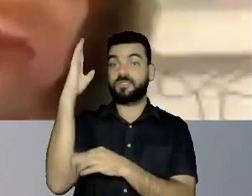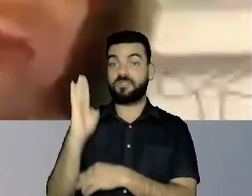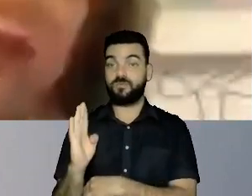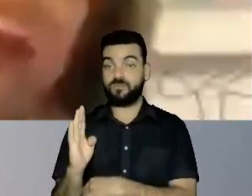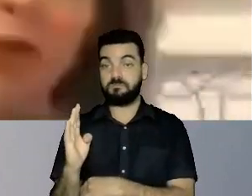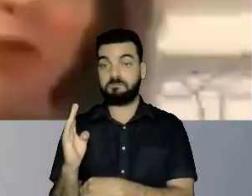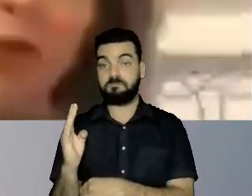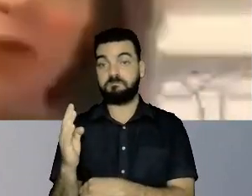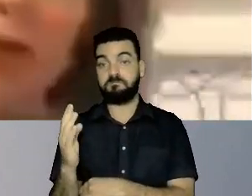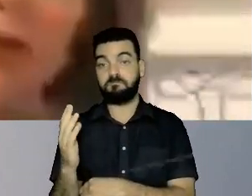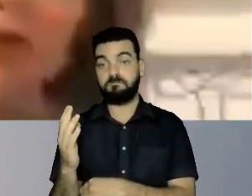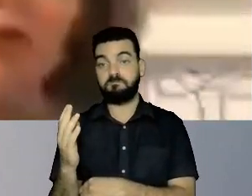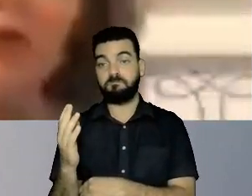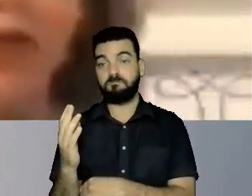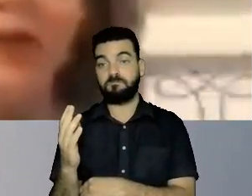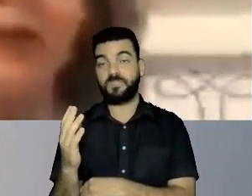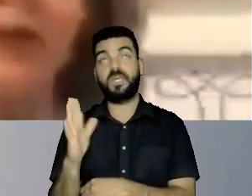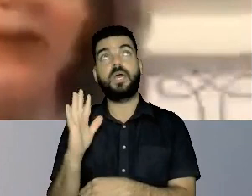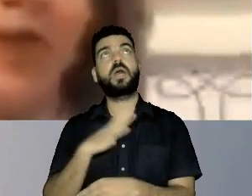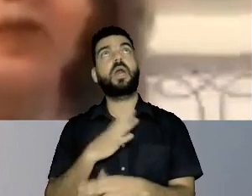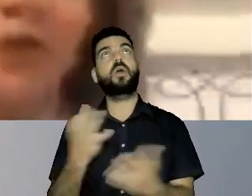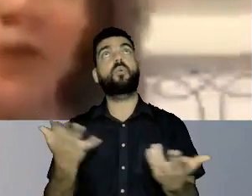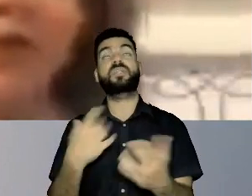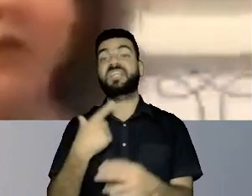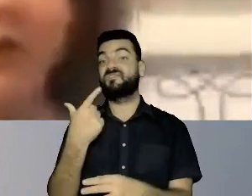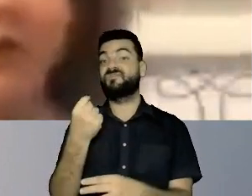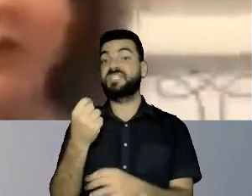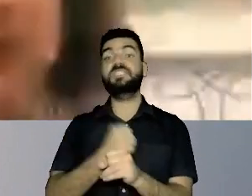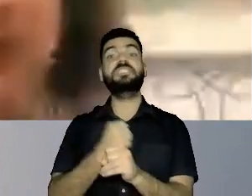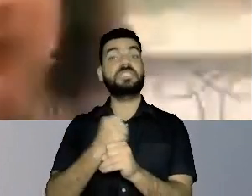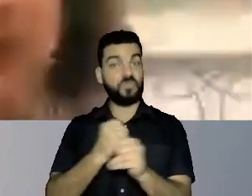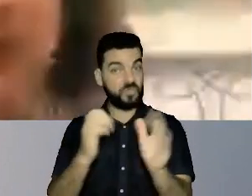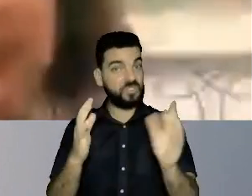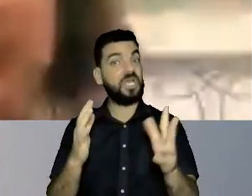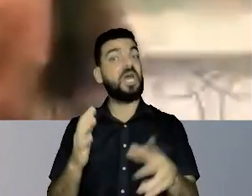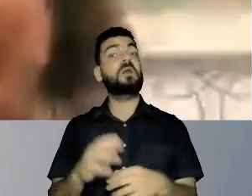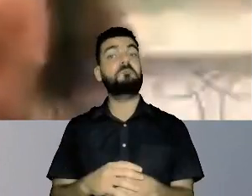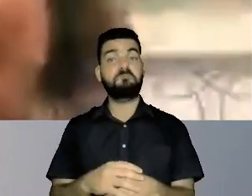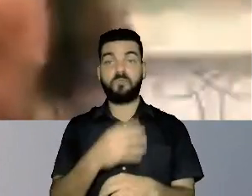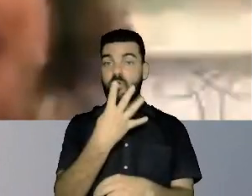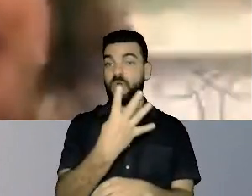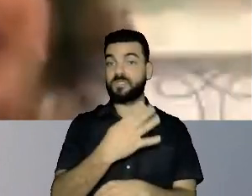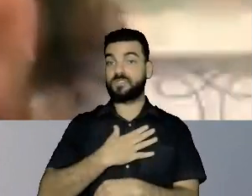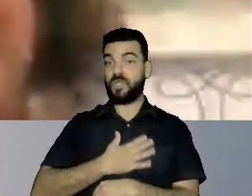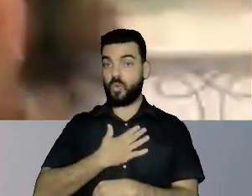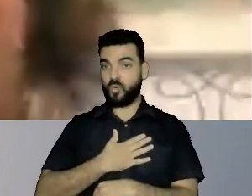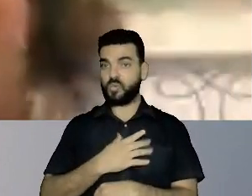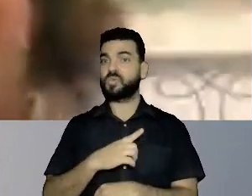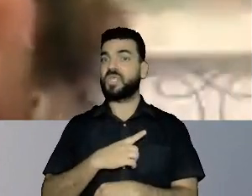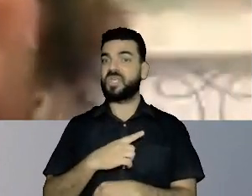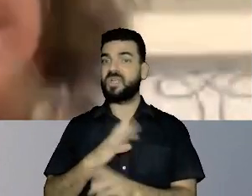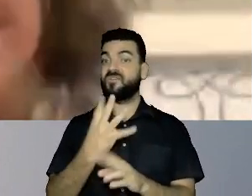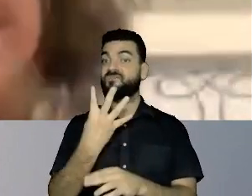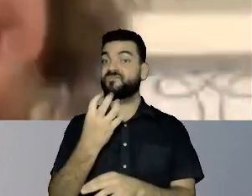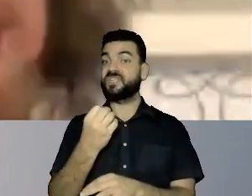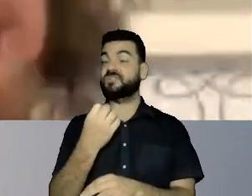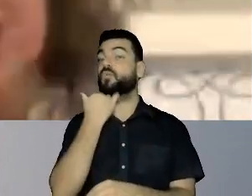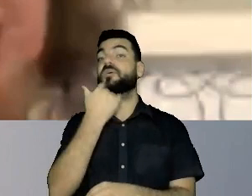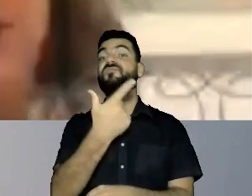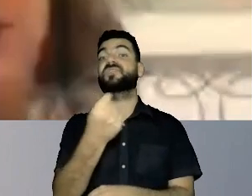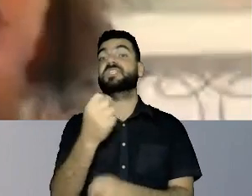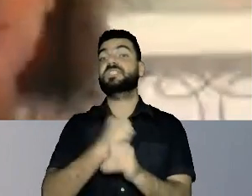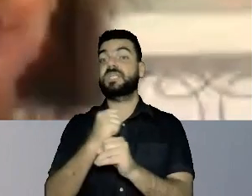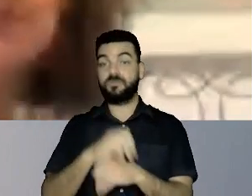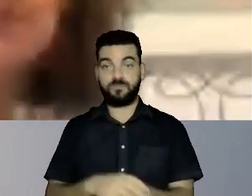proteção dos bens culturais e materiais como bens culturais brasileiros, ele fez